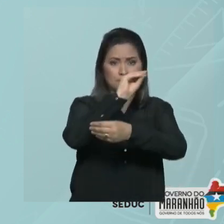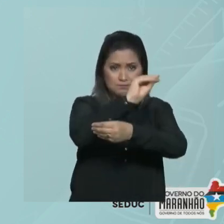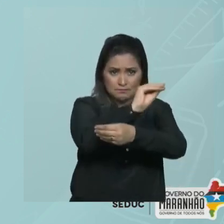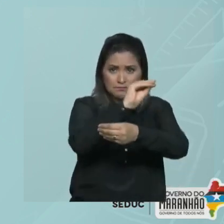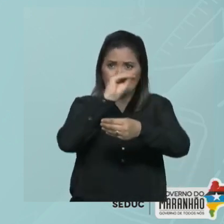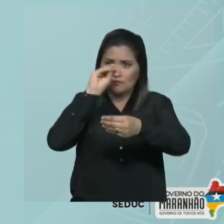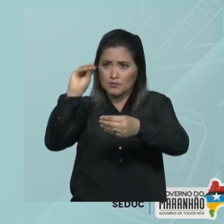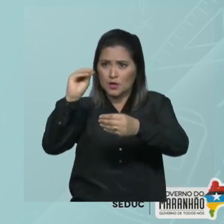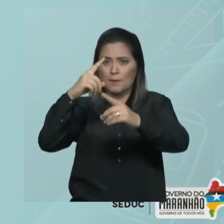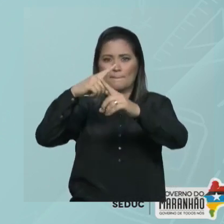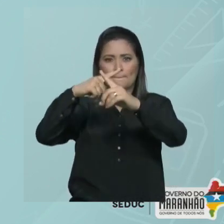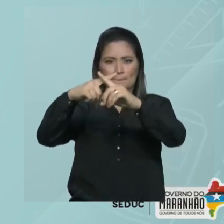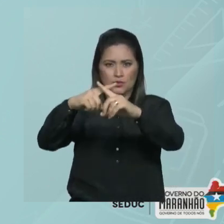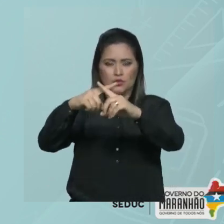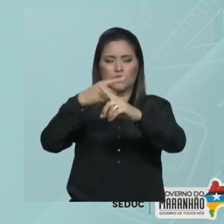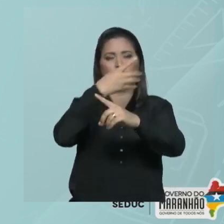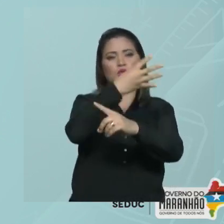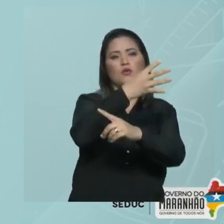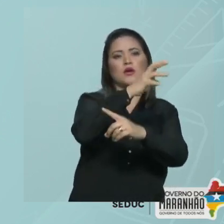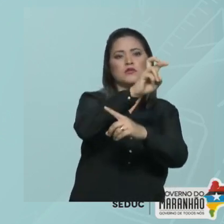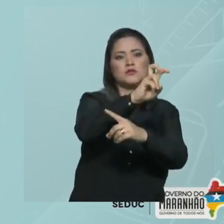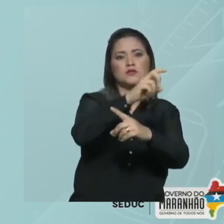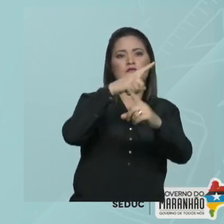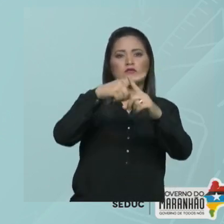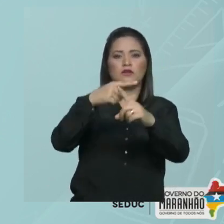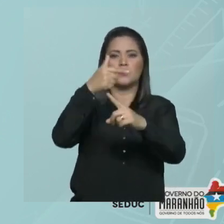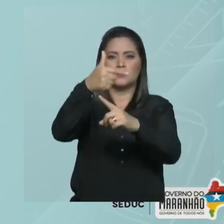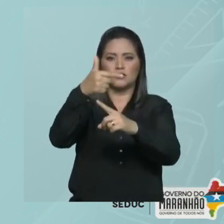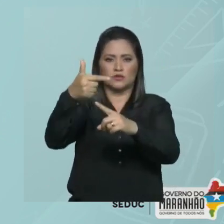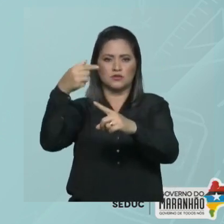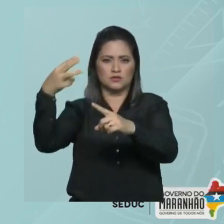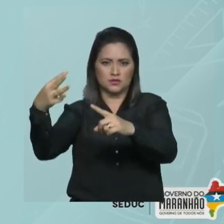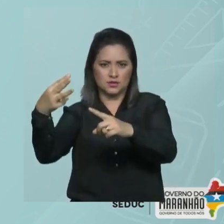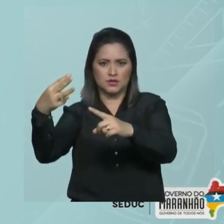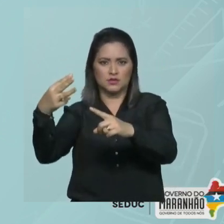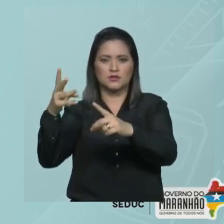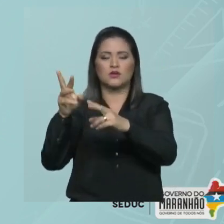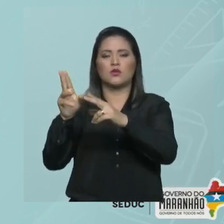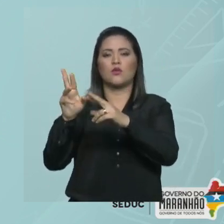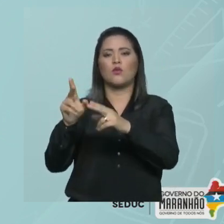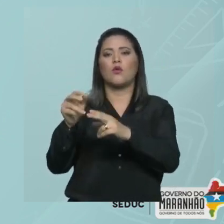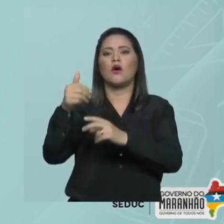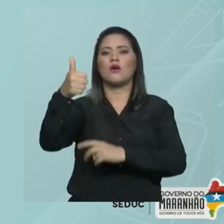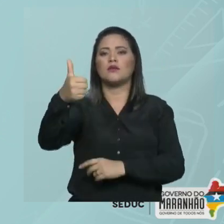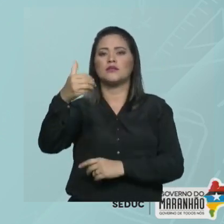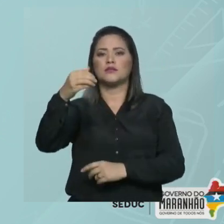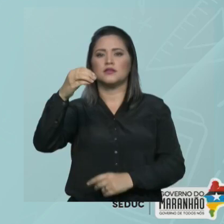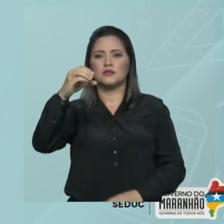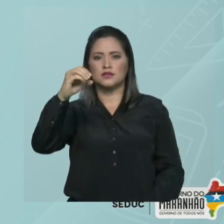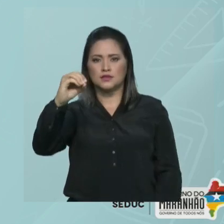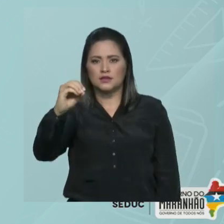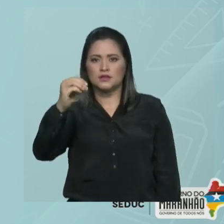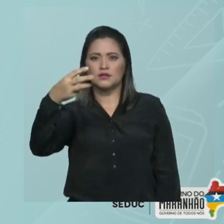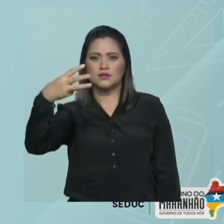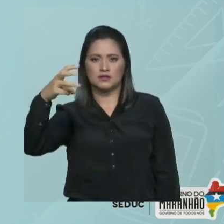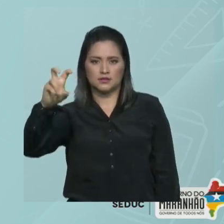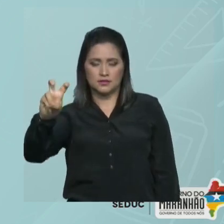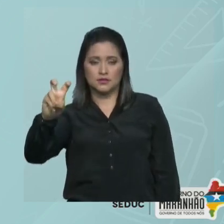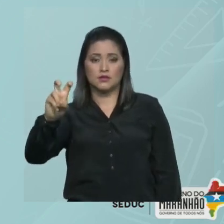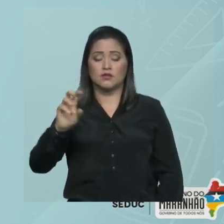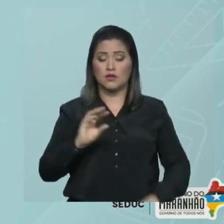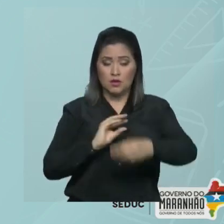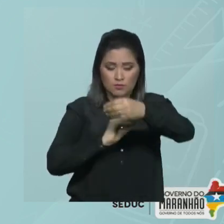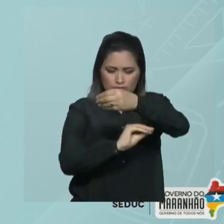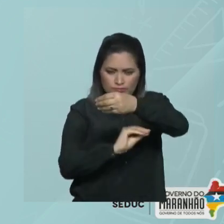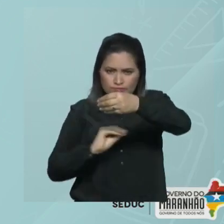Vou multiplicar 45 vezes 223. E isso vai me dar 10.035. E vou multiplicar 100 vezes